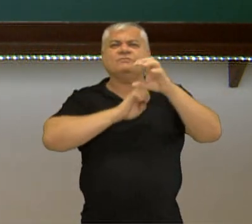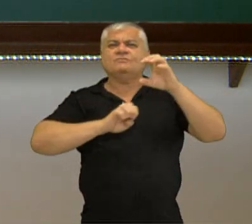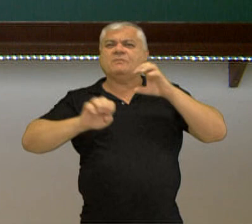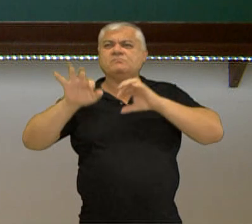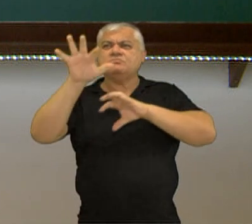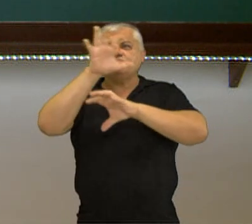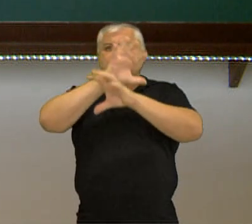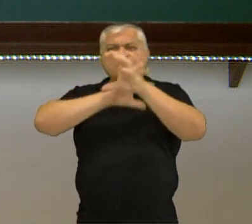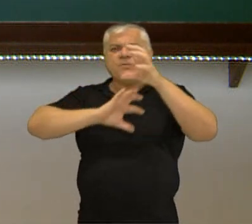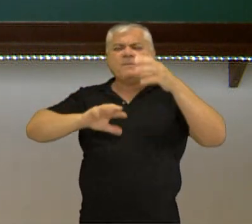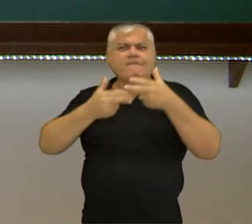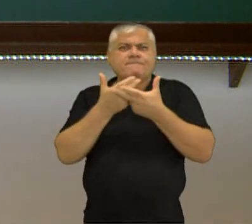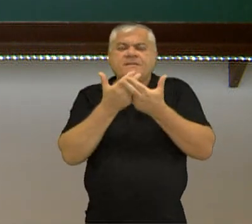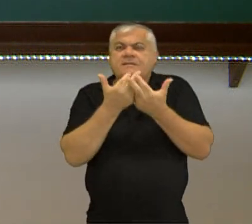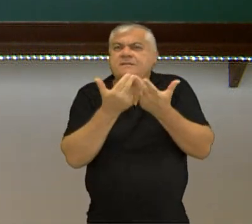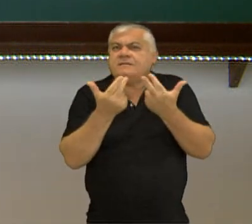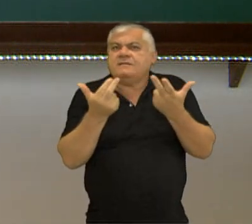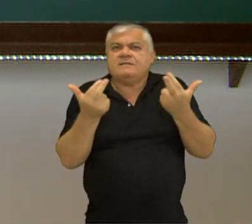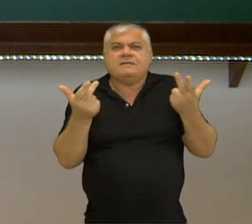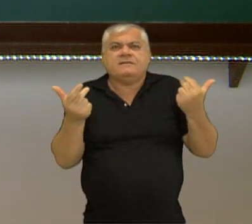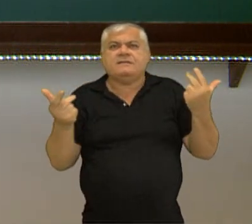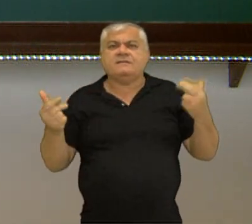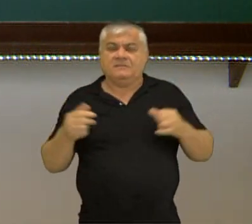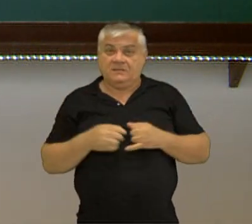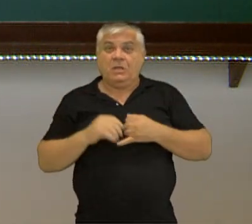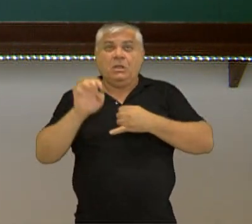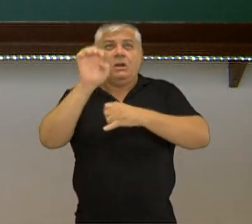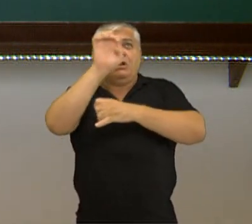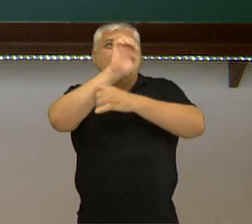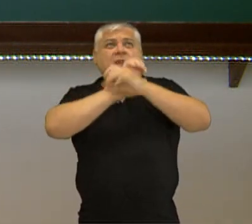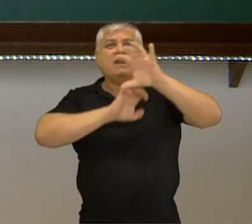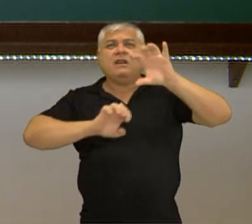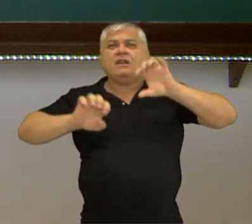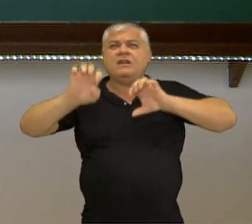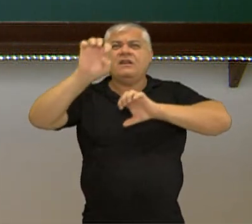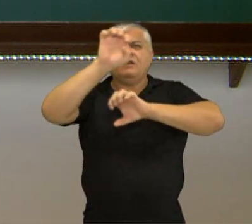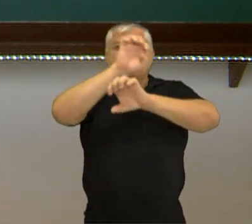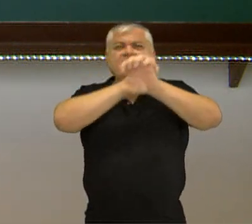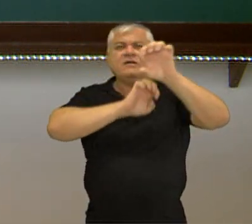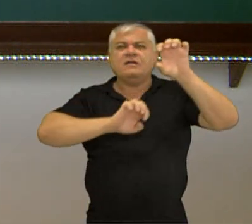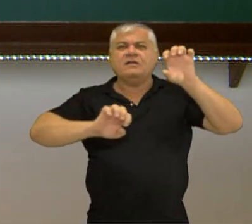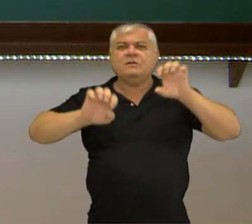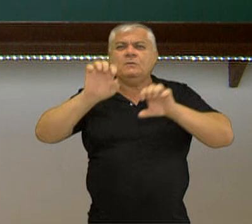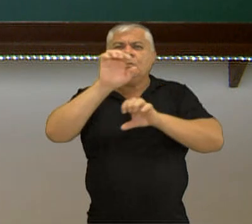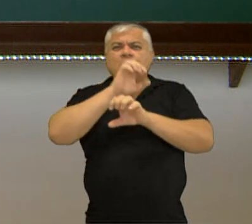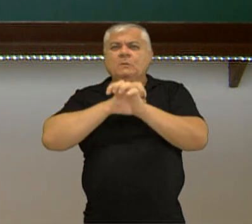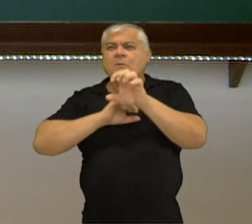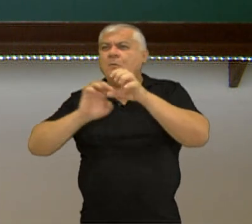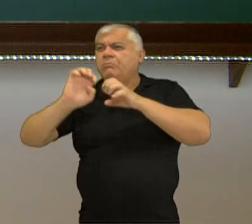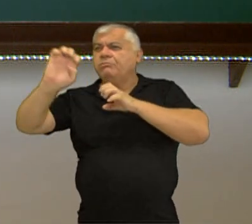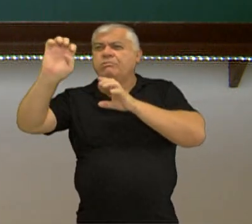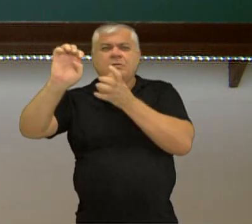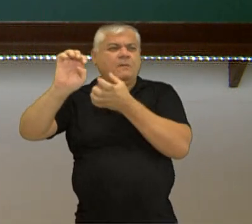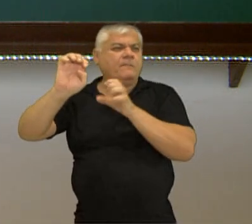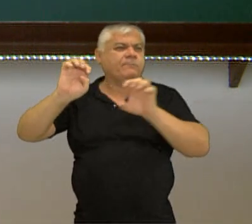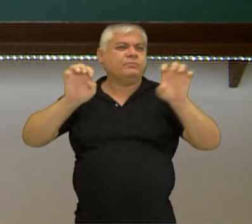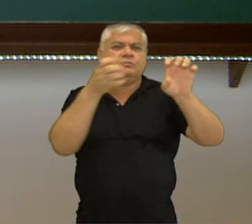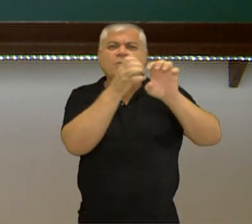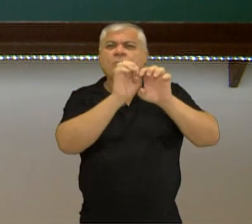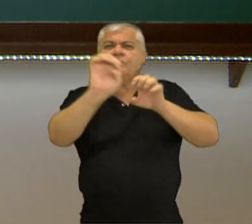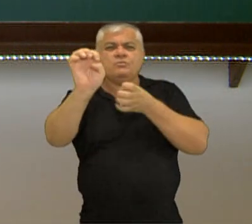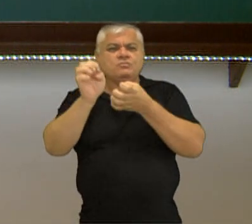de elétrons. Esses elétrons espalhados, que vão sendo dispersados para outro átomo, vai dar origem